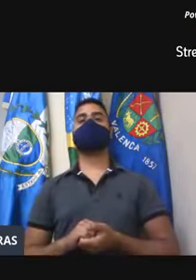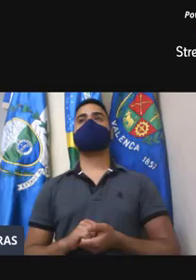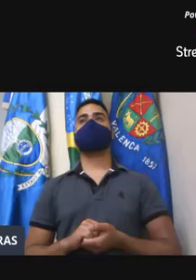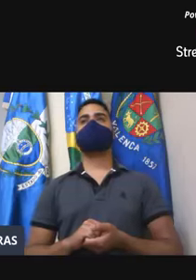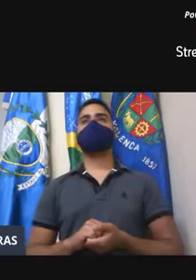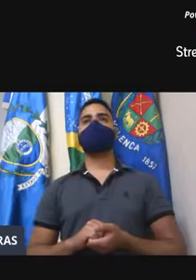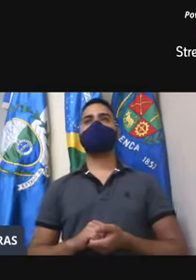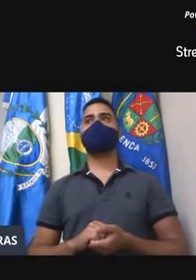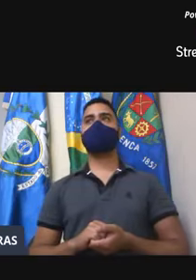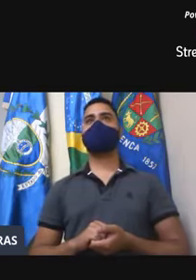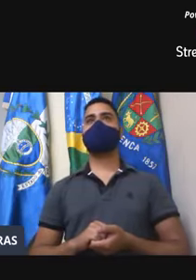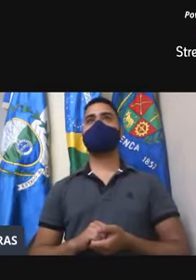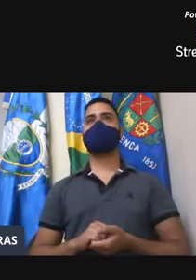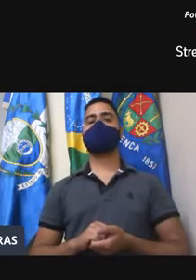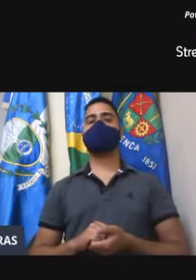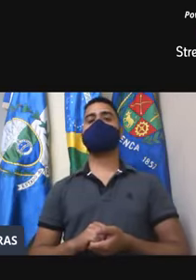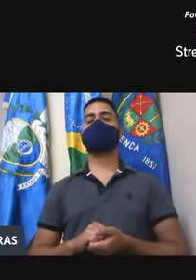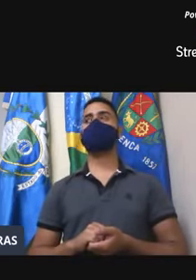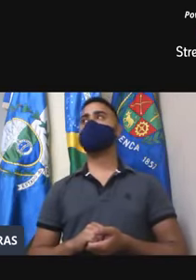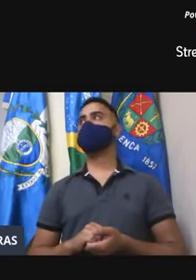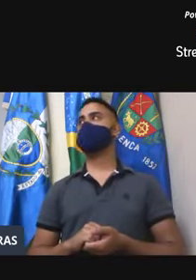vereador,